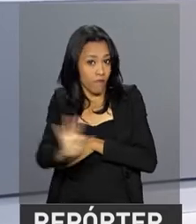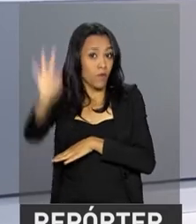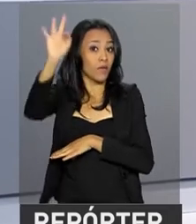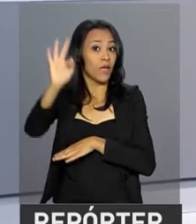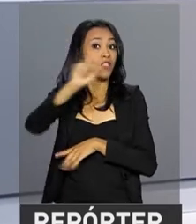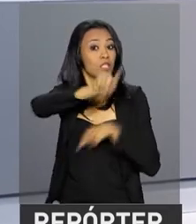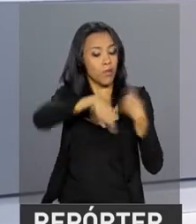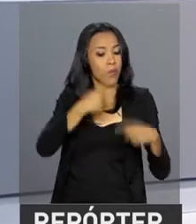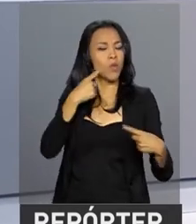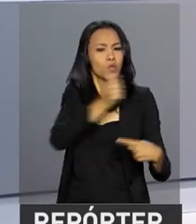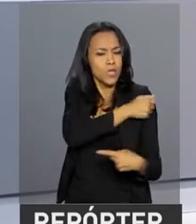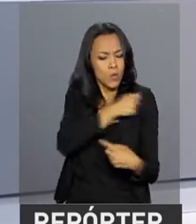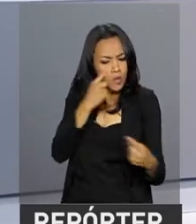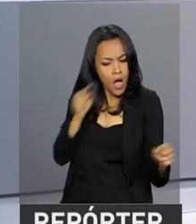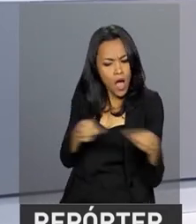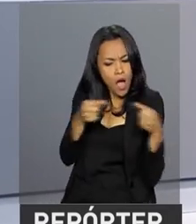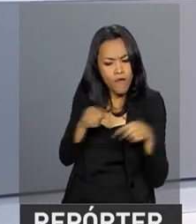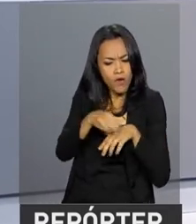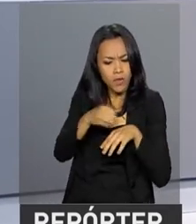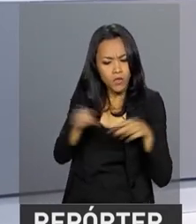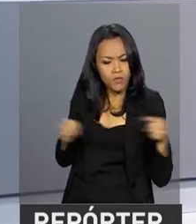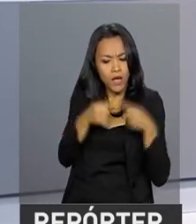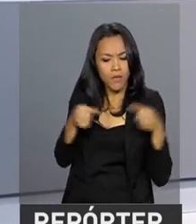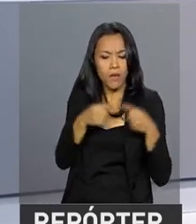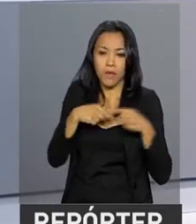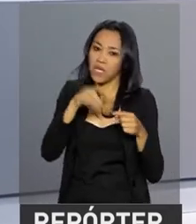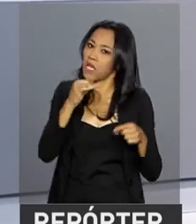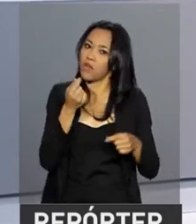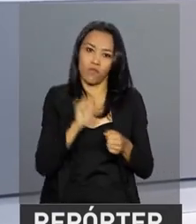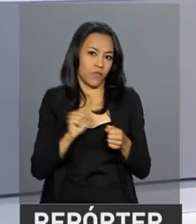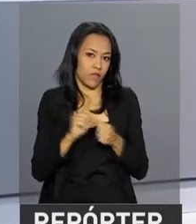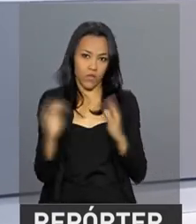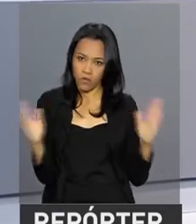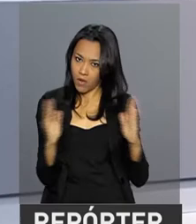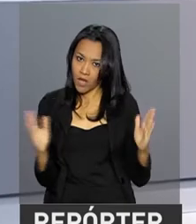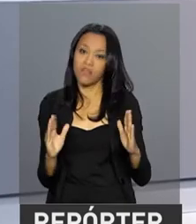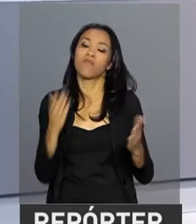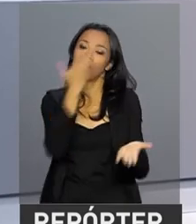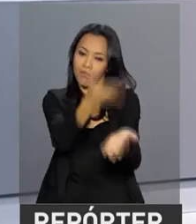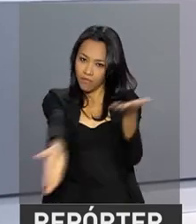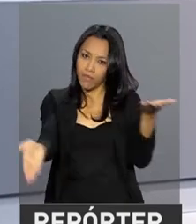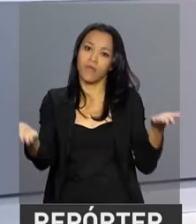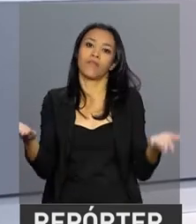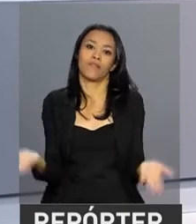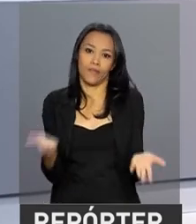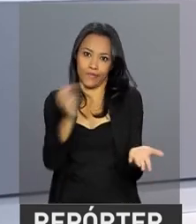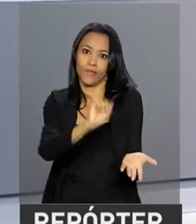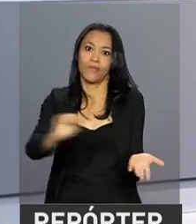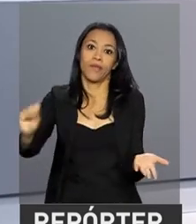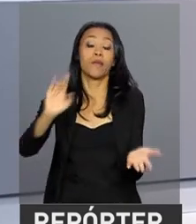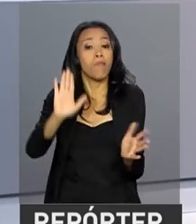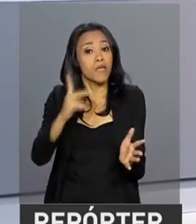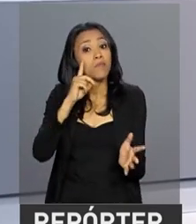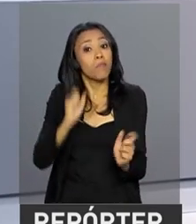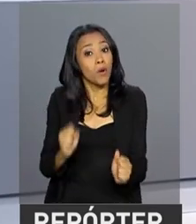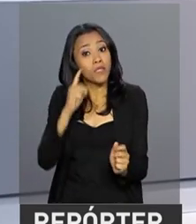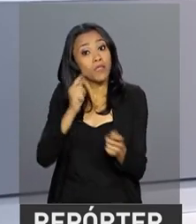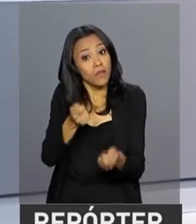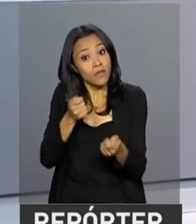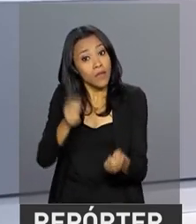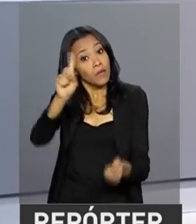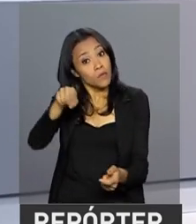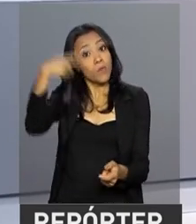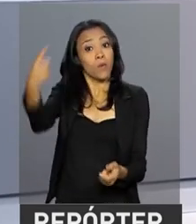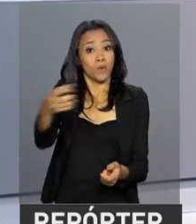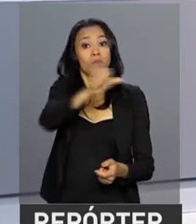informações quem não renovar o contrato dentro do prazo vai ficar sem o financiamento para o semestre mas pode tentar de novo no semestre que vem